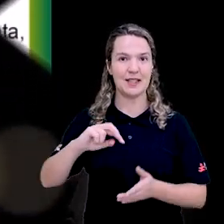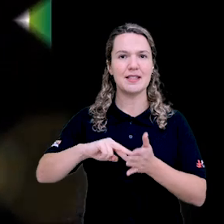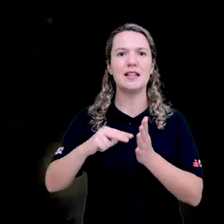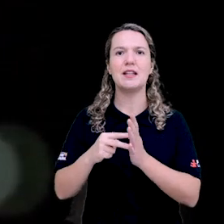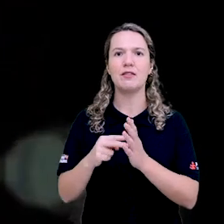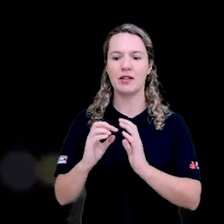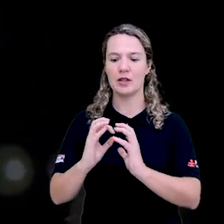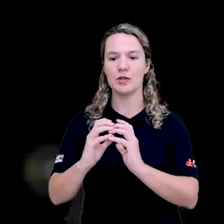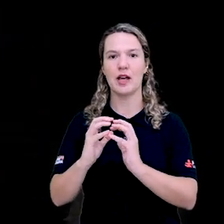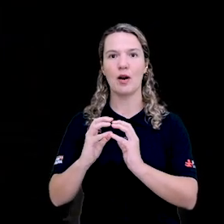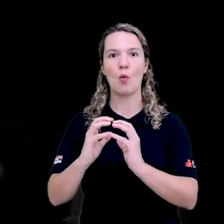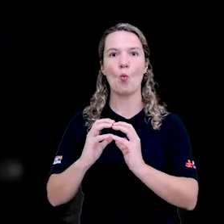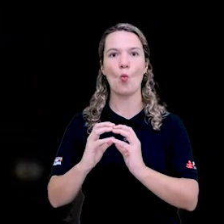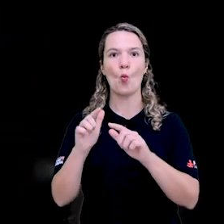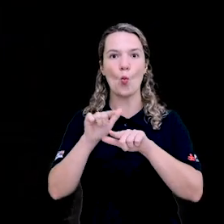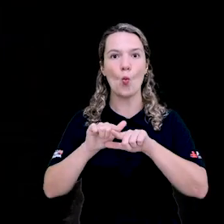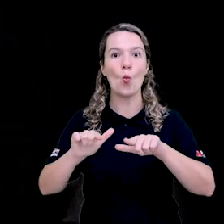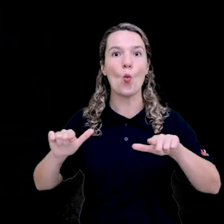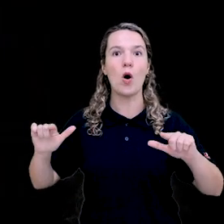liso.